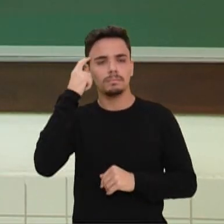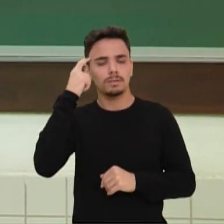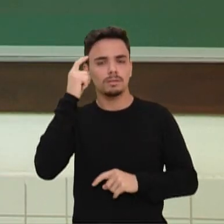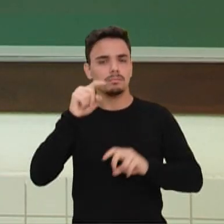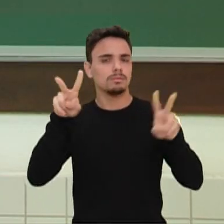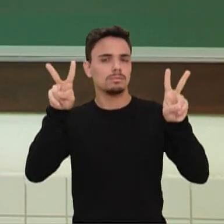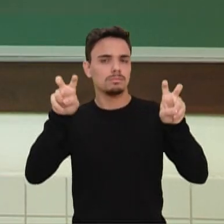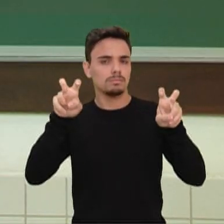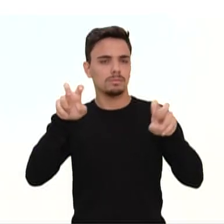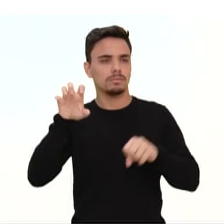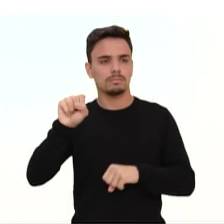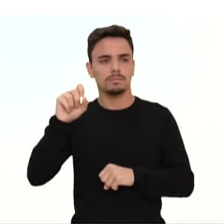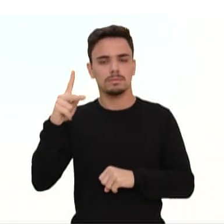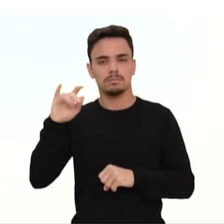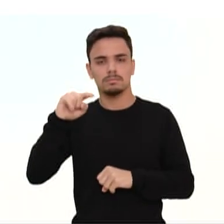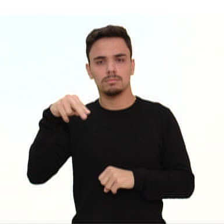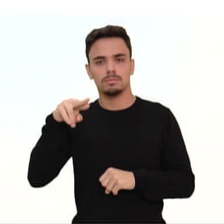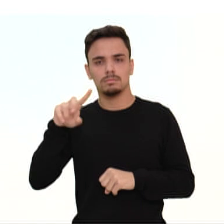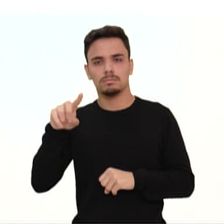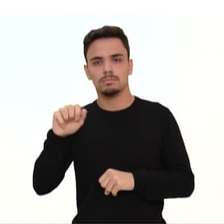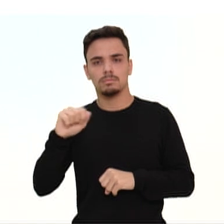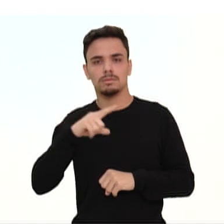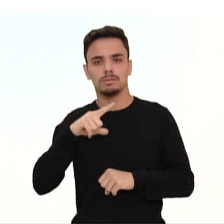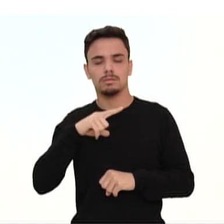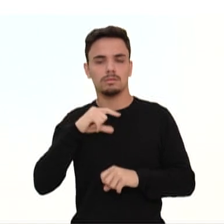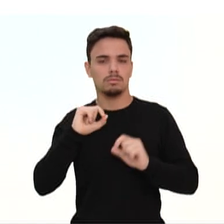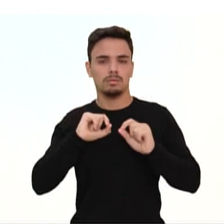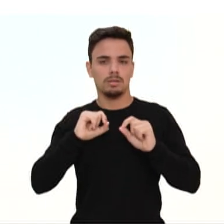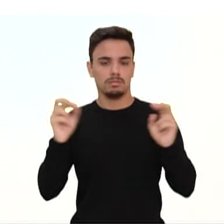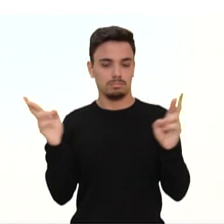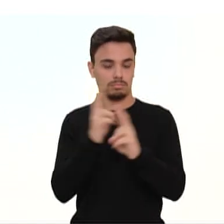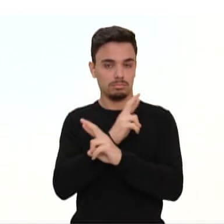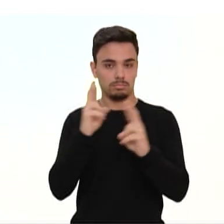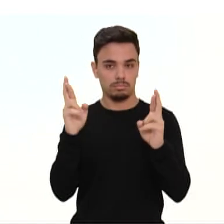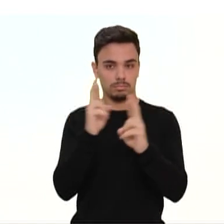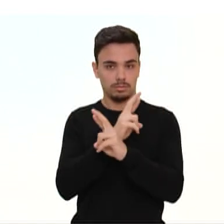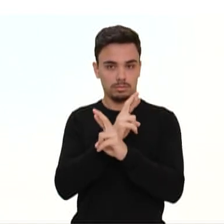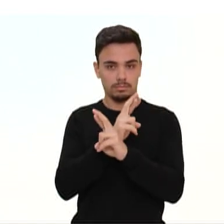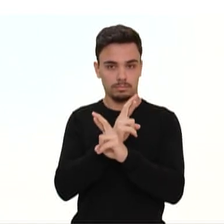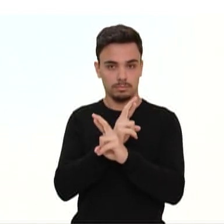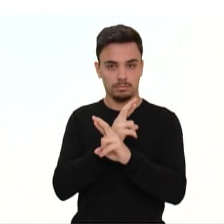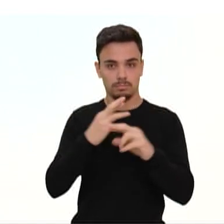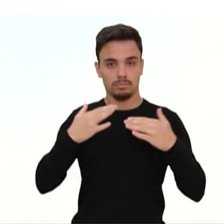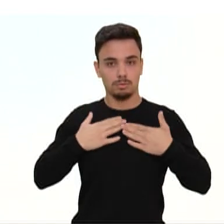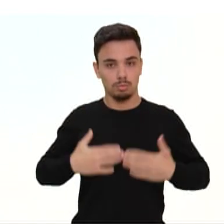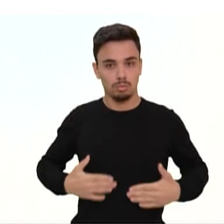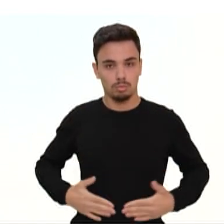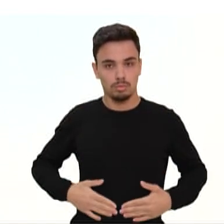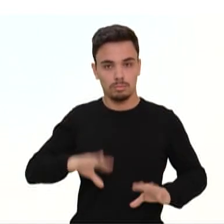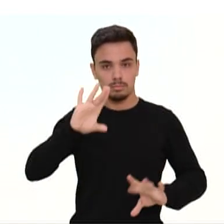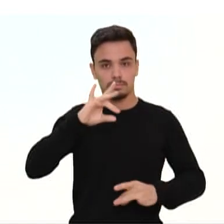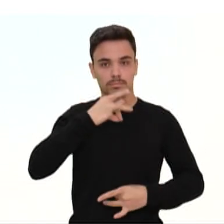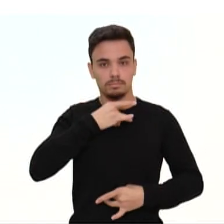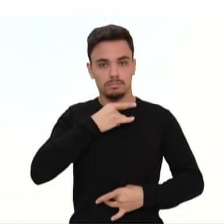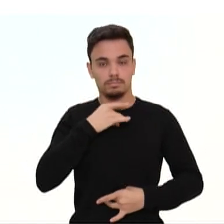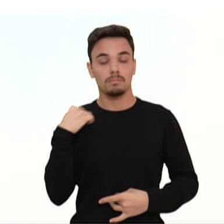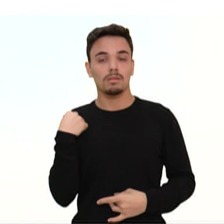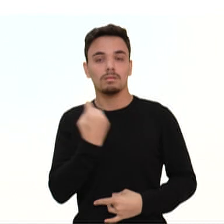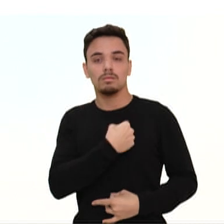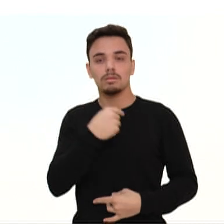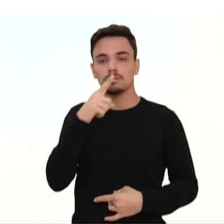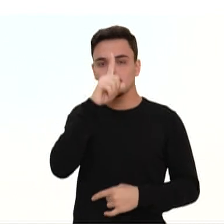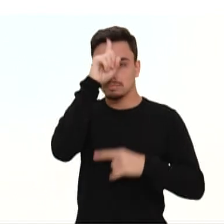de Spinoza, há uma relação causal entre o corpo e a alma. Nossas ideias são